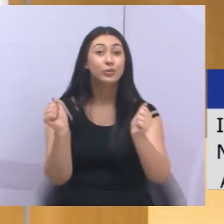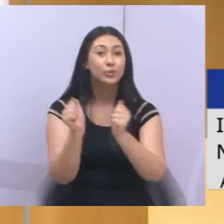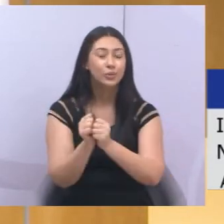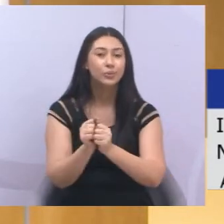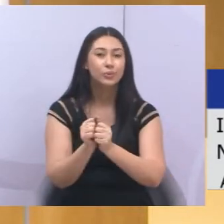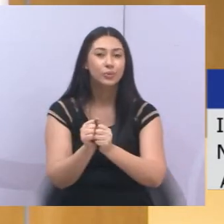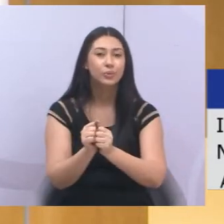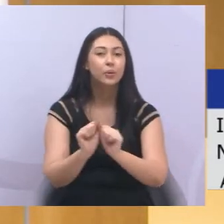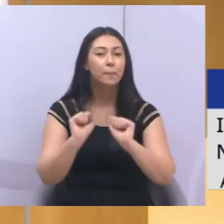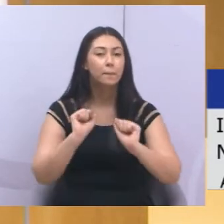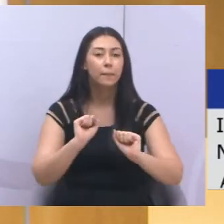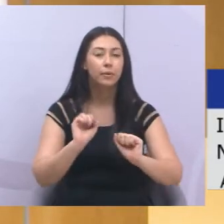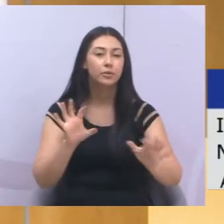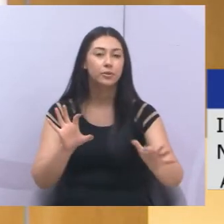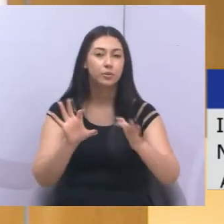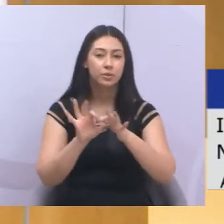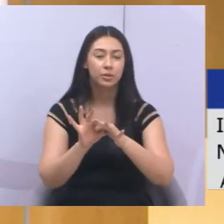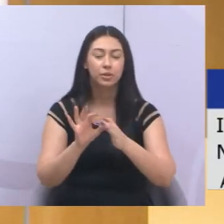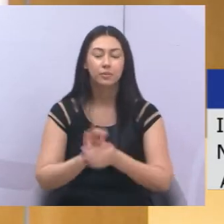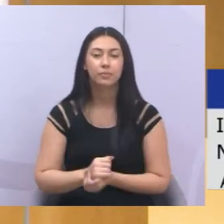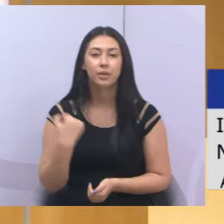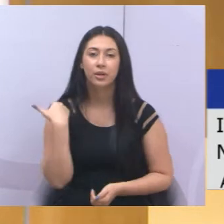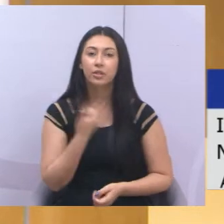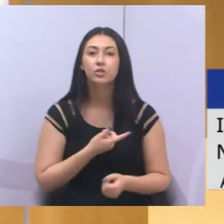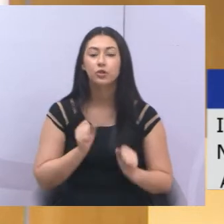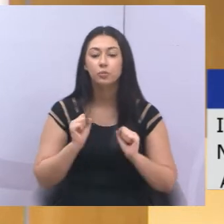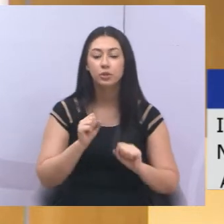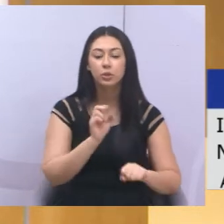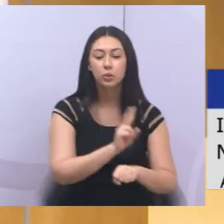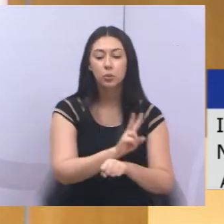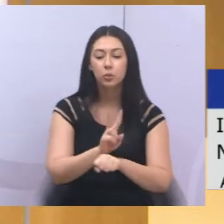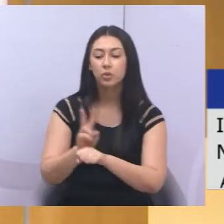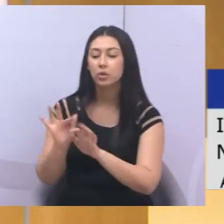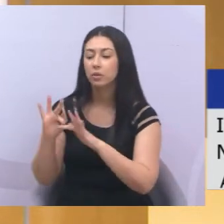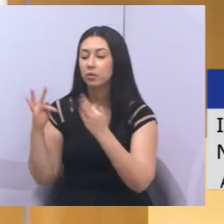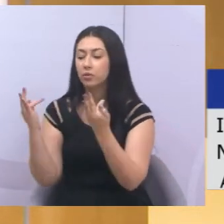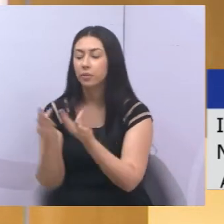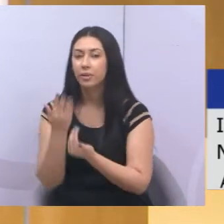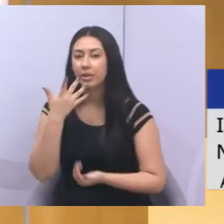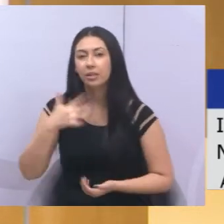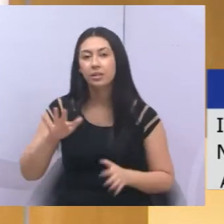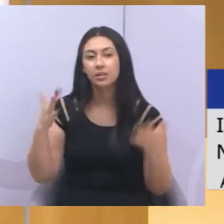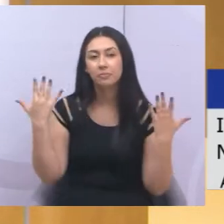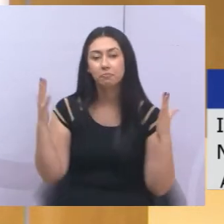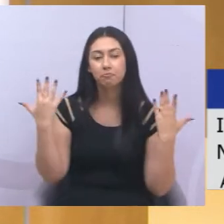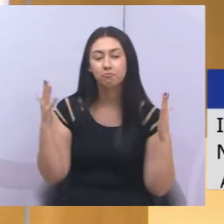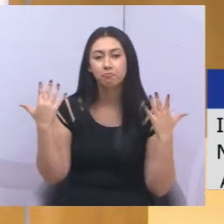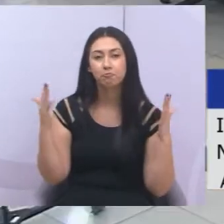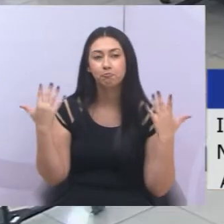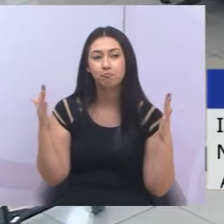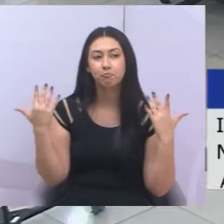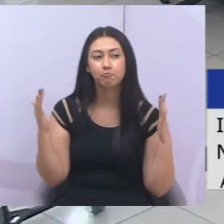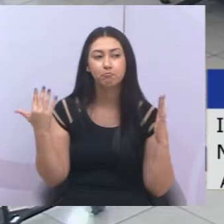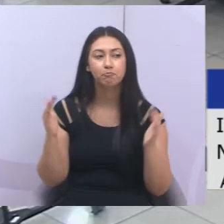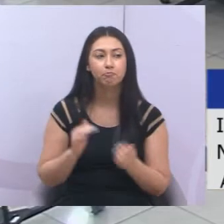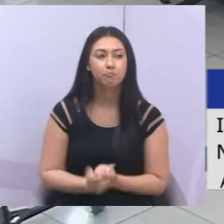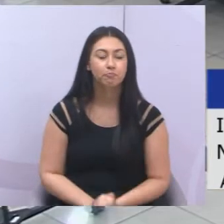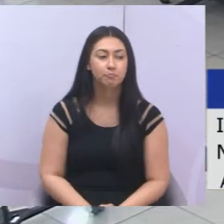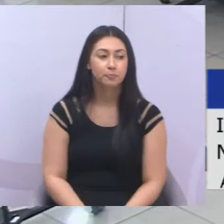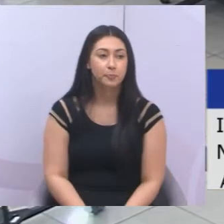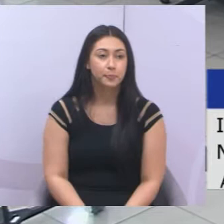na semana que o senhor está instituindo. Que a gente cuide das nossas famílias, que a gente cuide das nossas crianças. Parabéns. Parabéns, vereador.